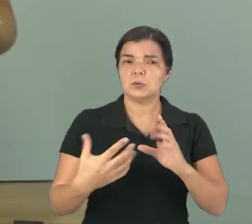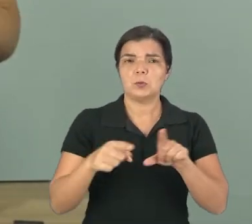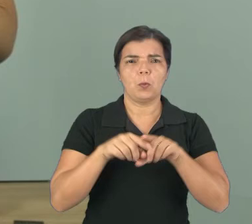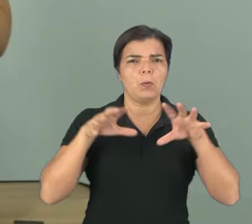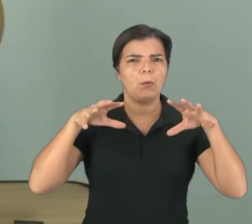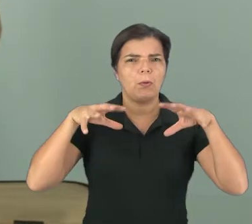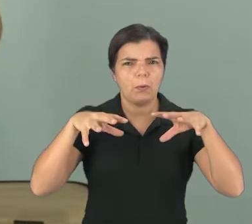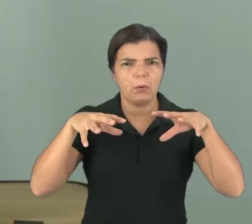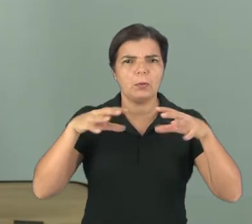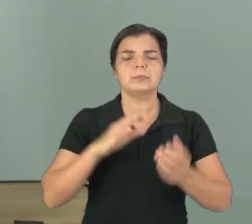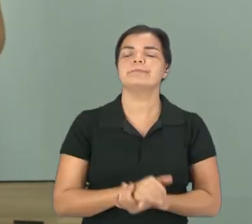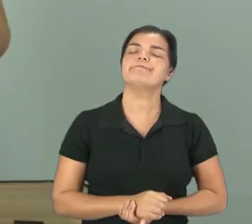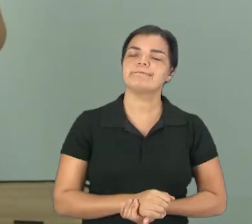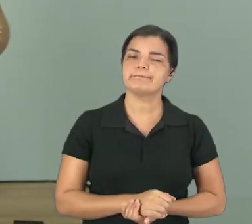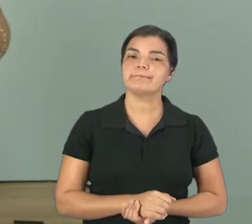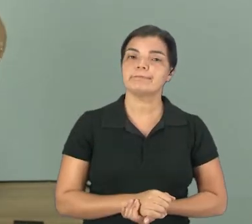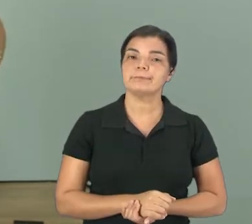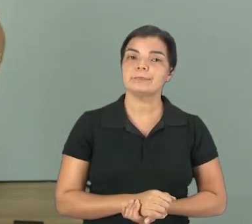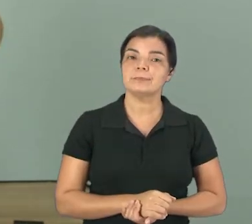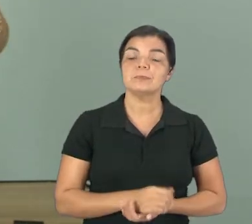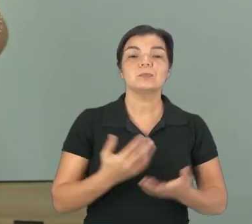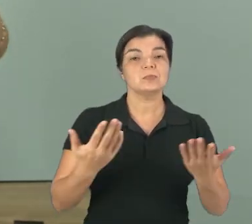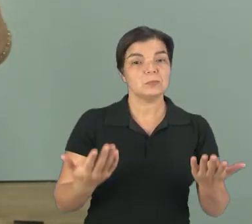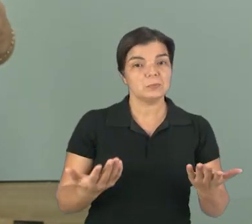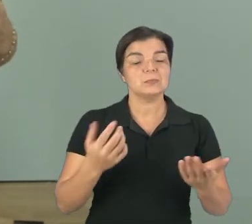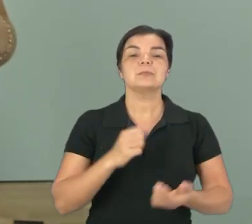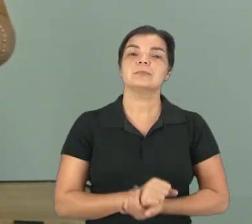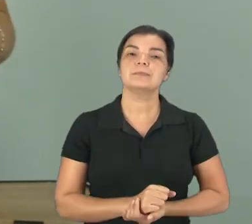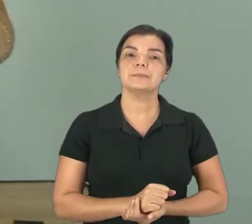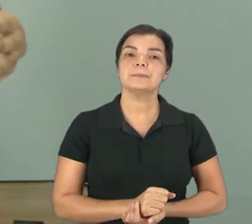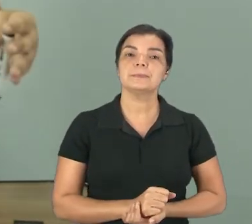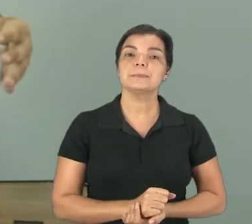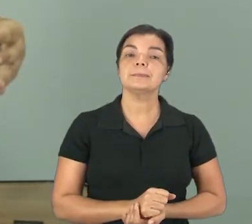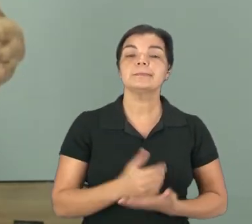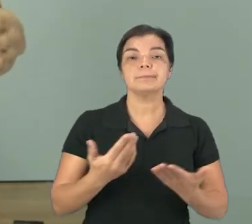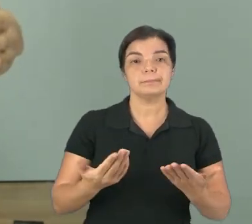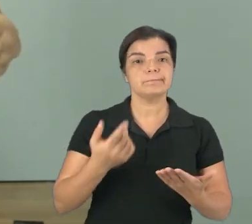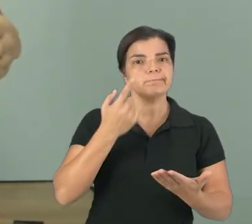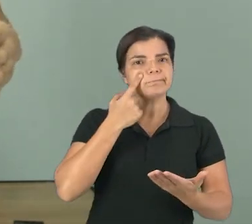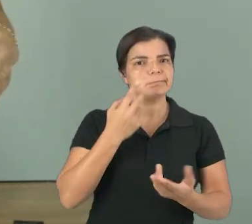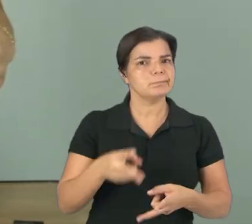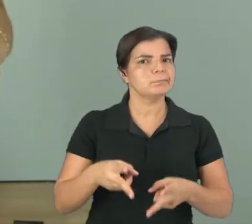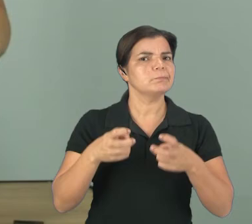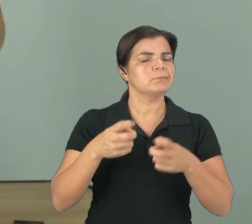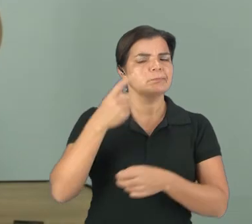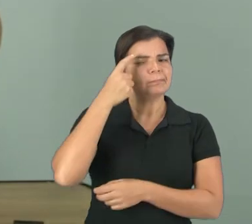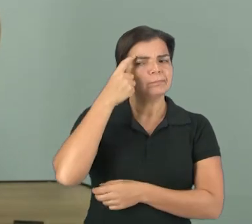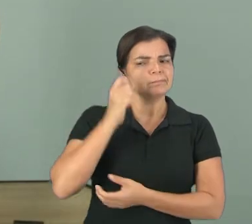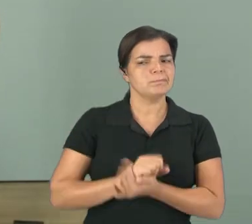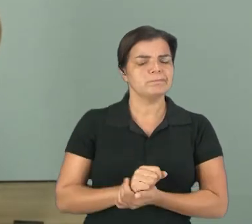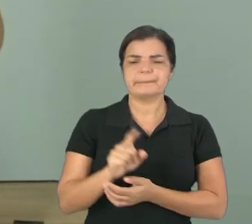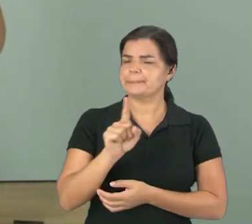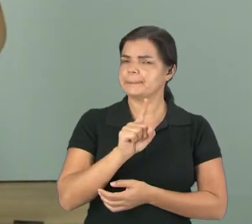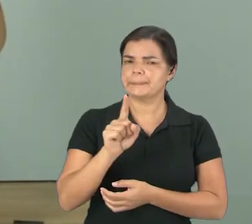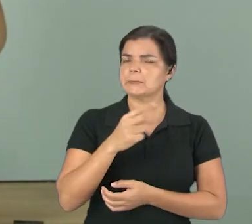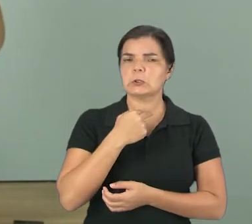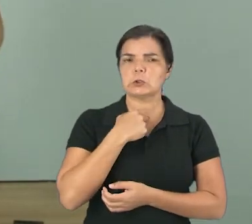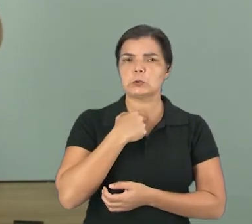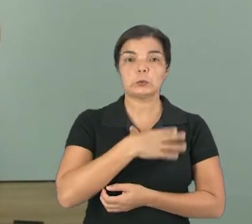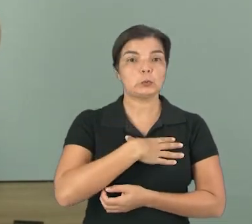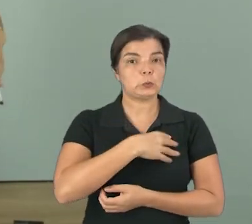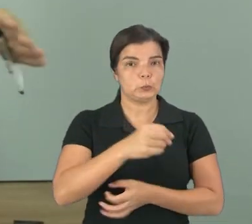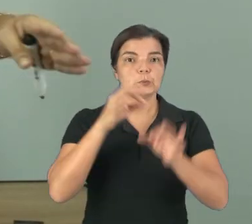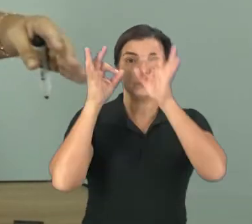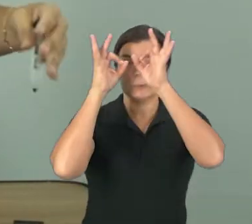de quê? Ela encontrou um ninho com alguns monstrenguinhos, certo? E aí ela logo pensou, não, esses não podem ser